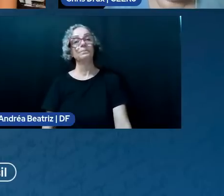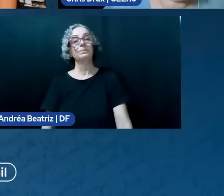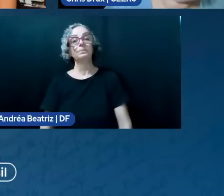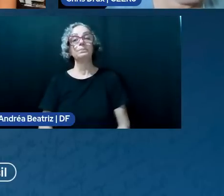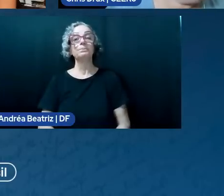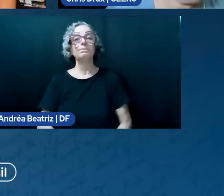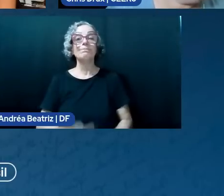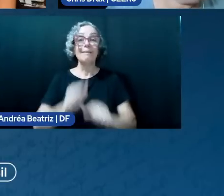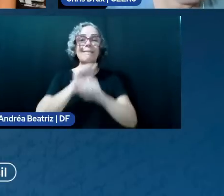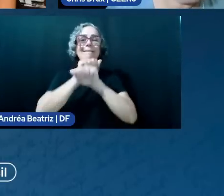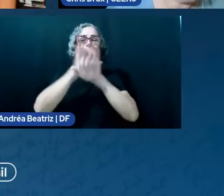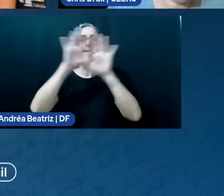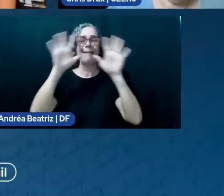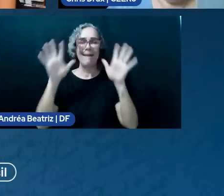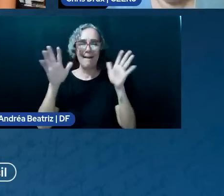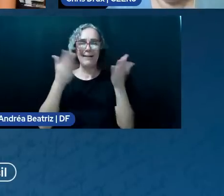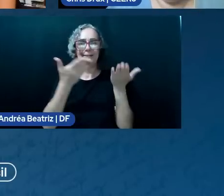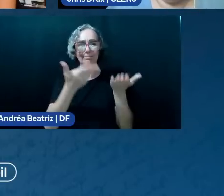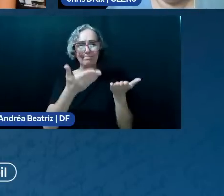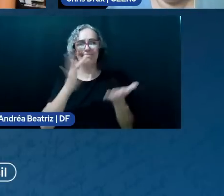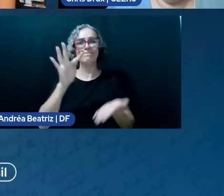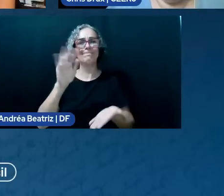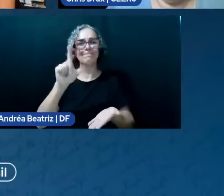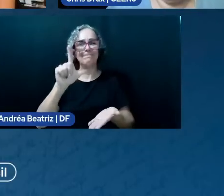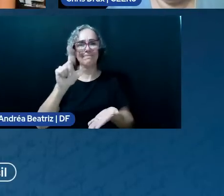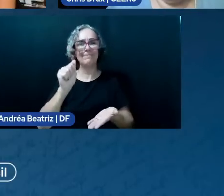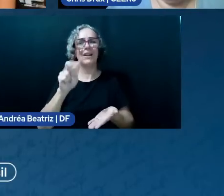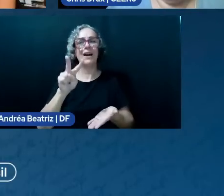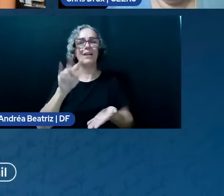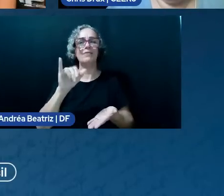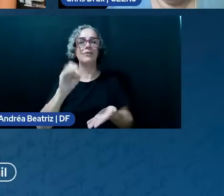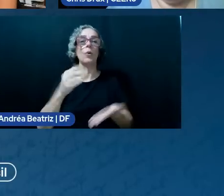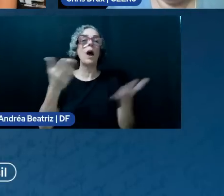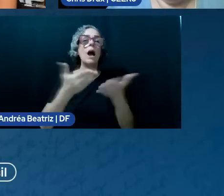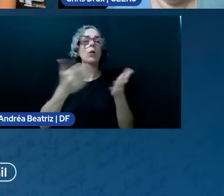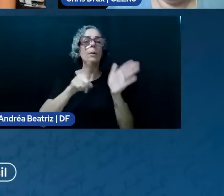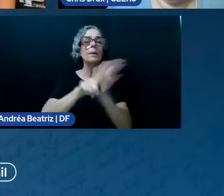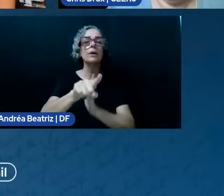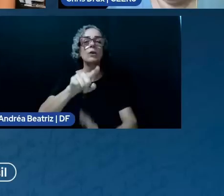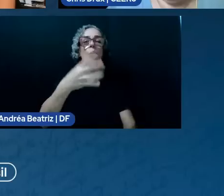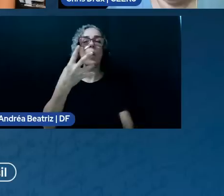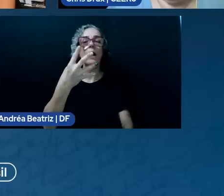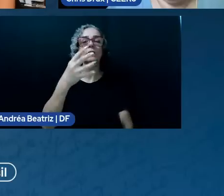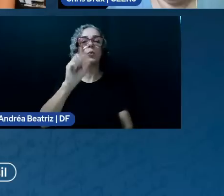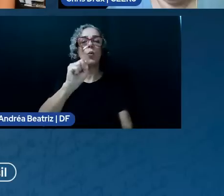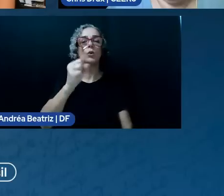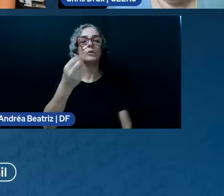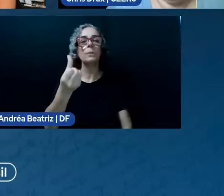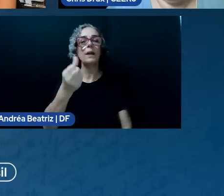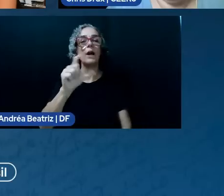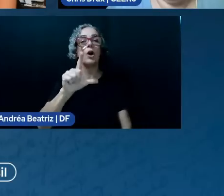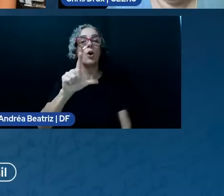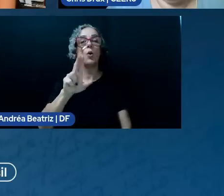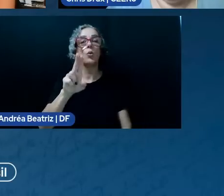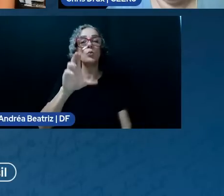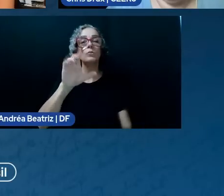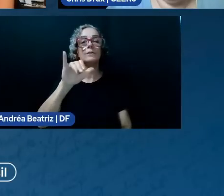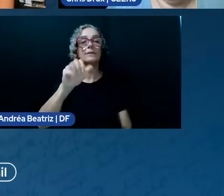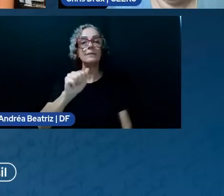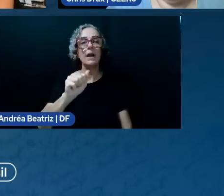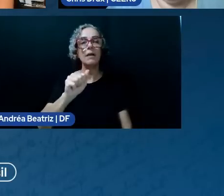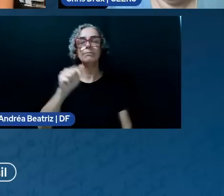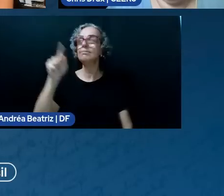Muito claro. Lúcia, 486. Interessam-se os espíritos pelas nossas desgraças e pela